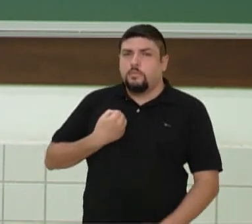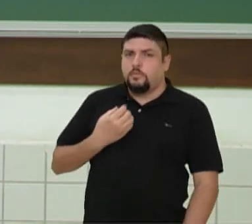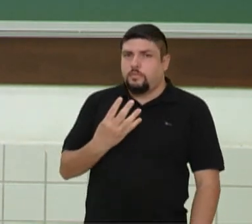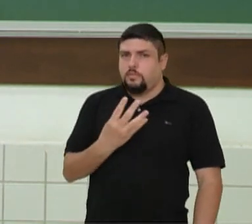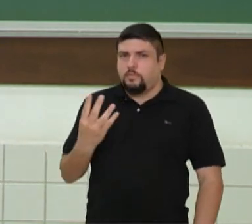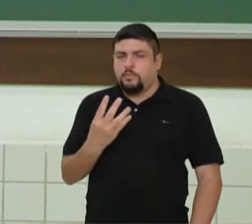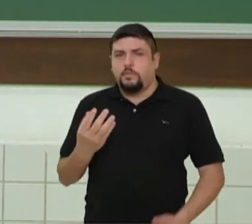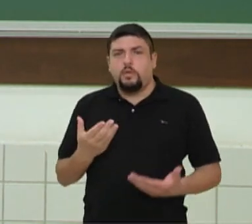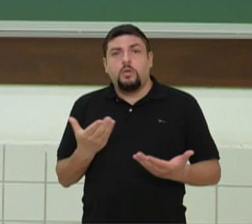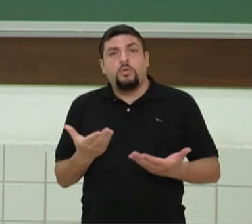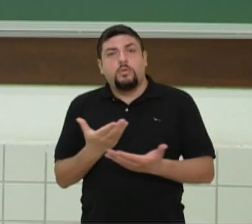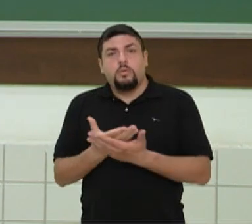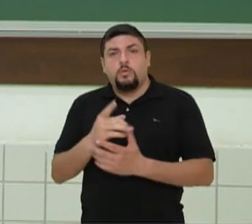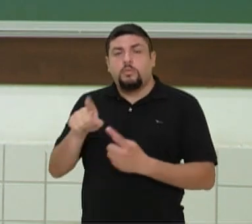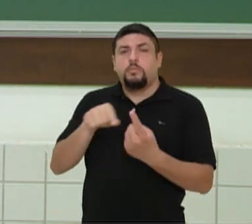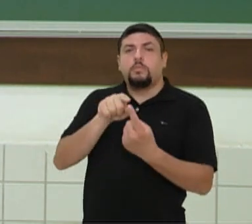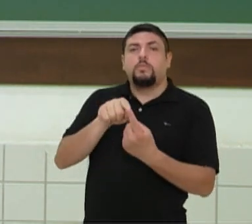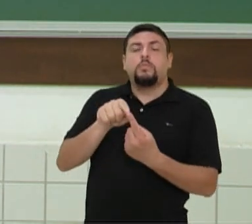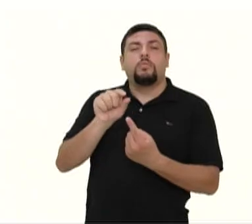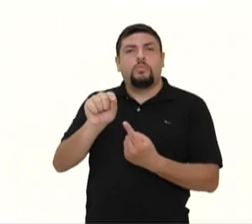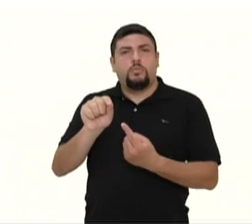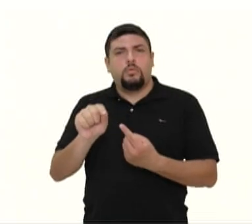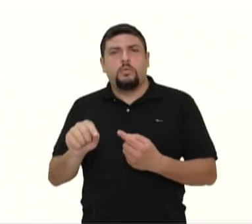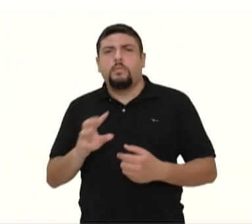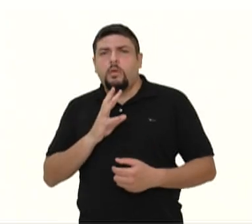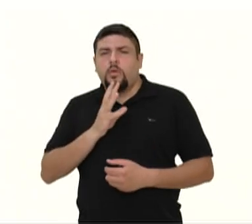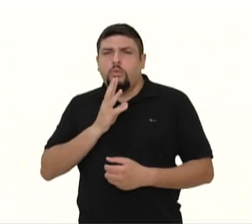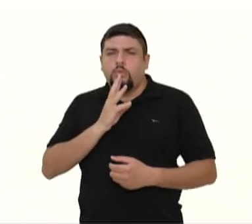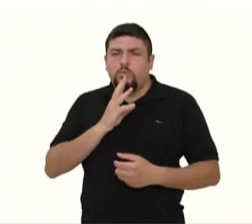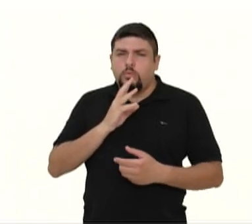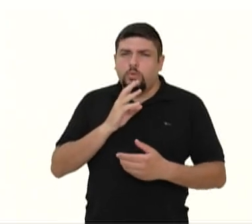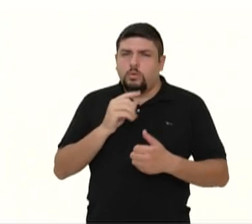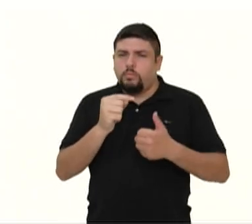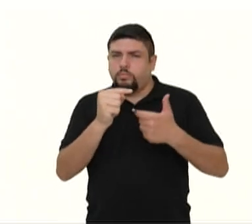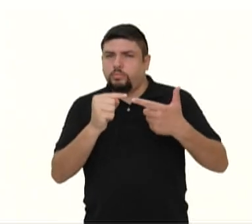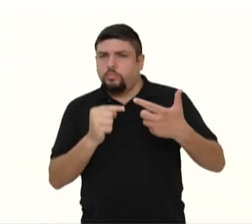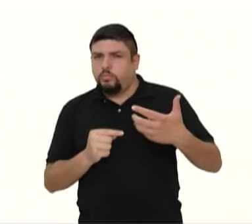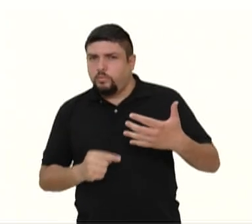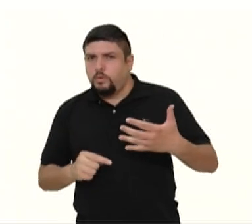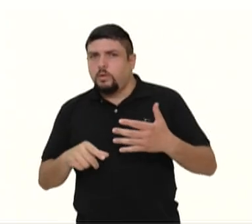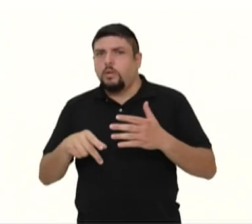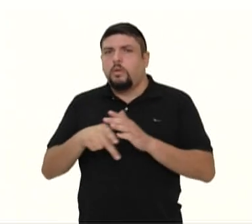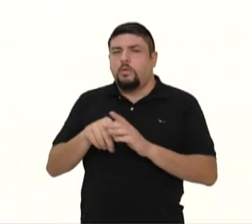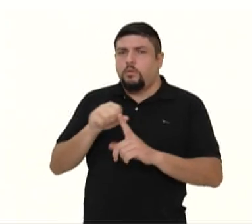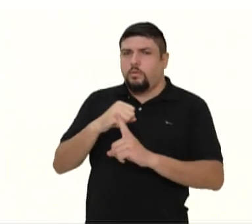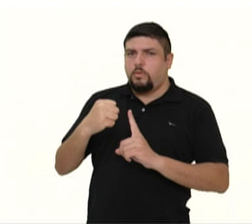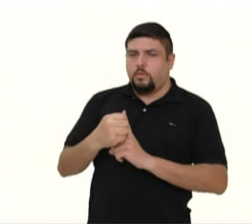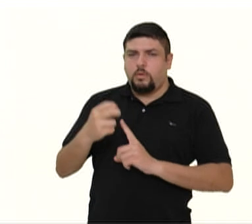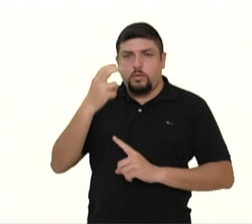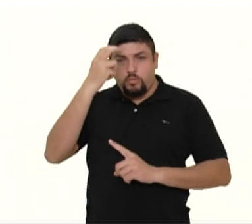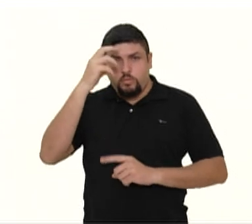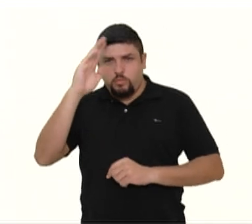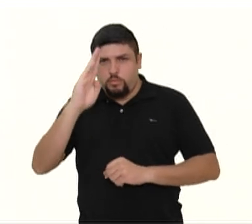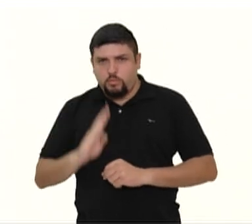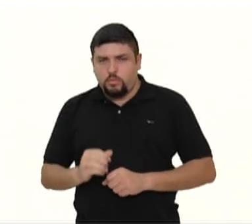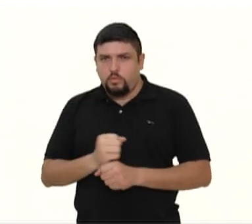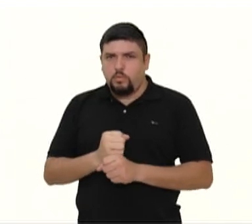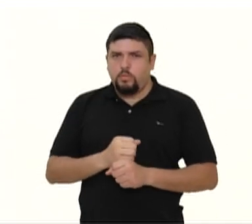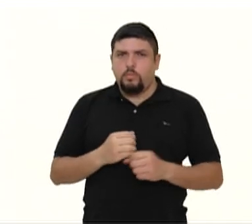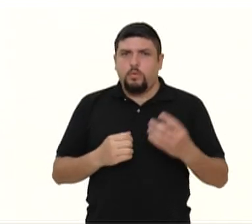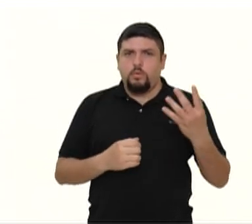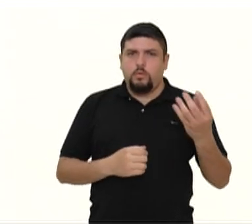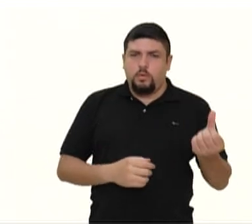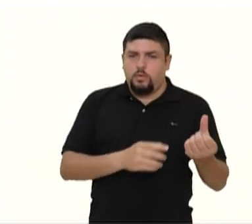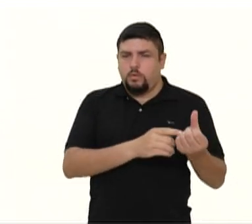os objetivos são os seguintes. Nós vamos conhecer alguns aspectos da sociedade e da cultura brasileira entre 1946